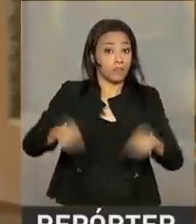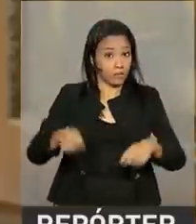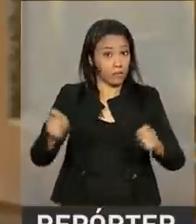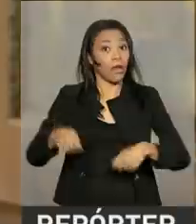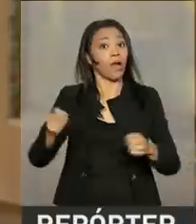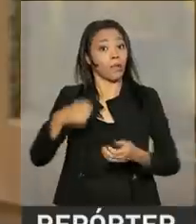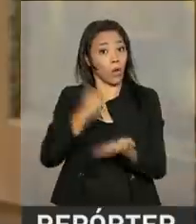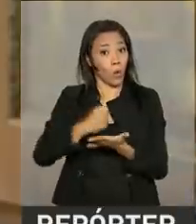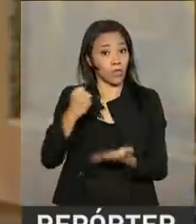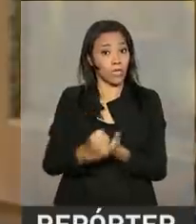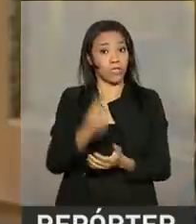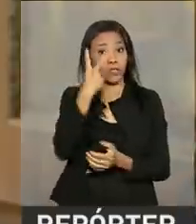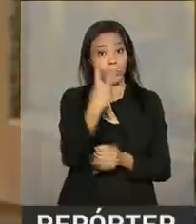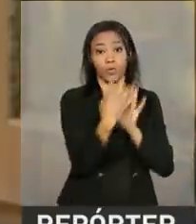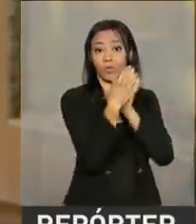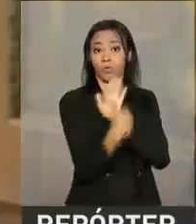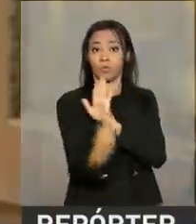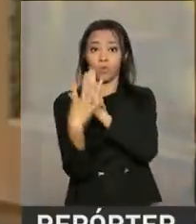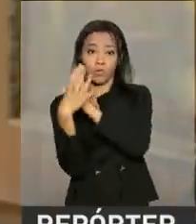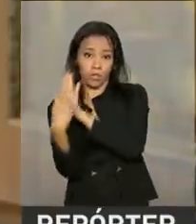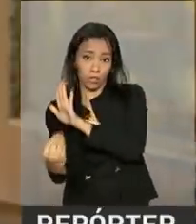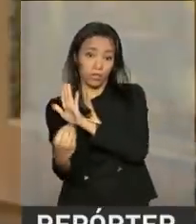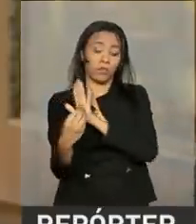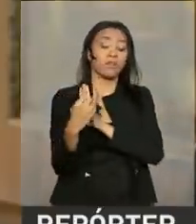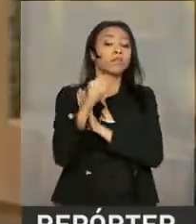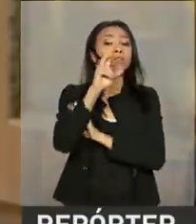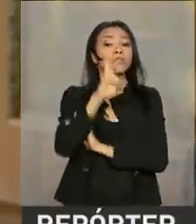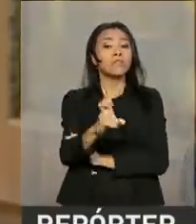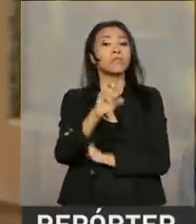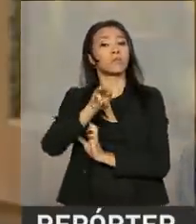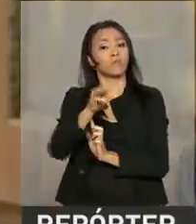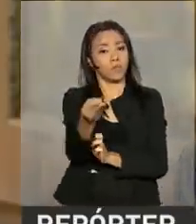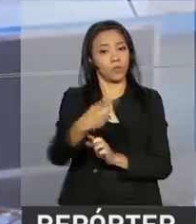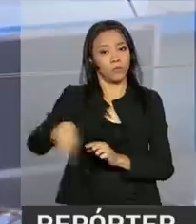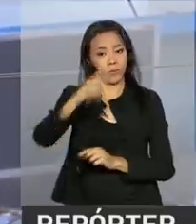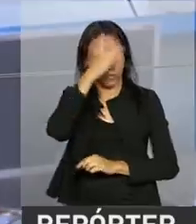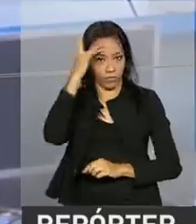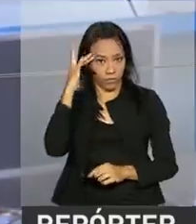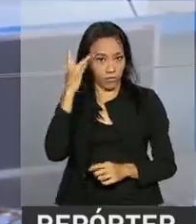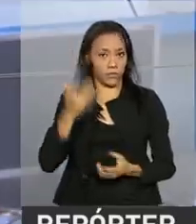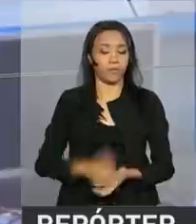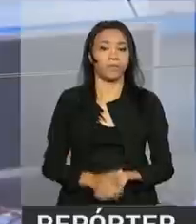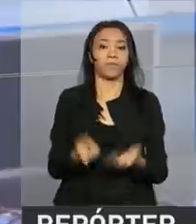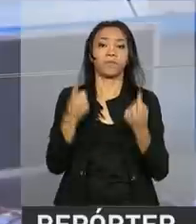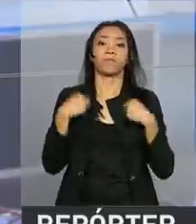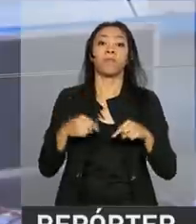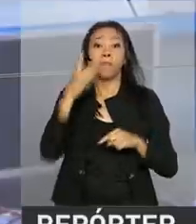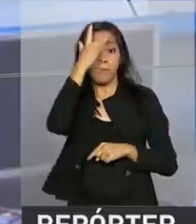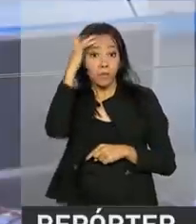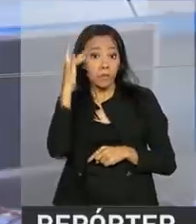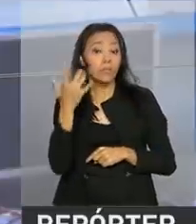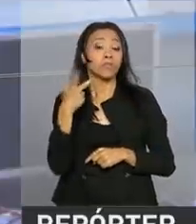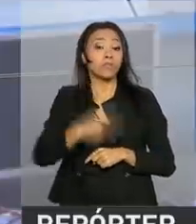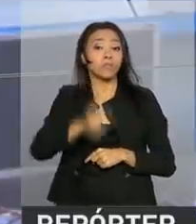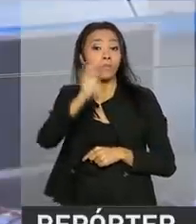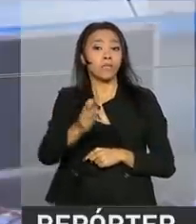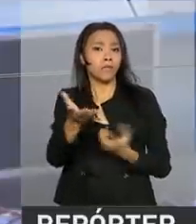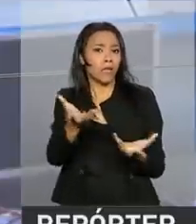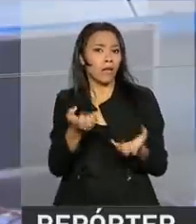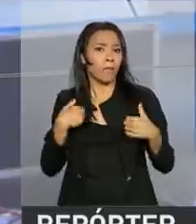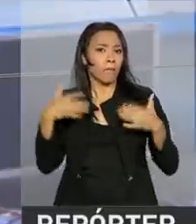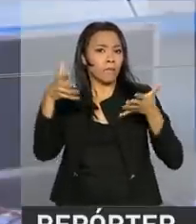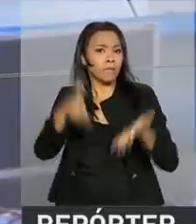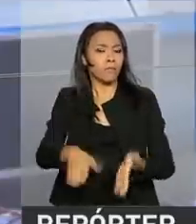nessas duas modalidades em torno de 5 milhões de pessoas. E brasileiros que querem participar do programa